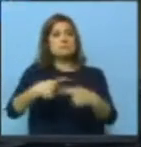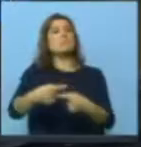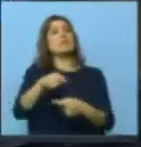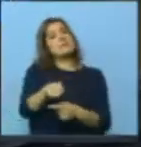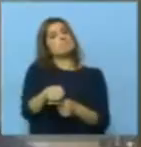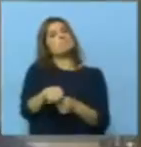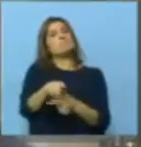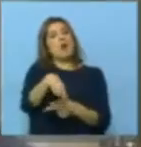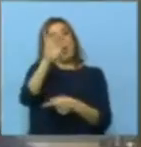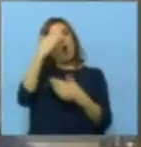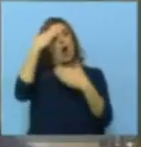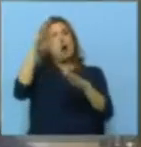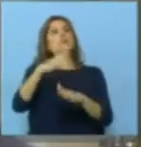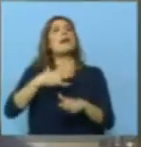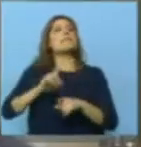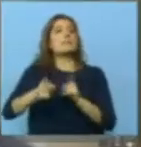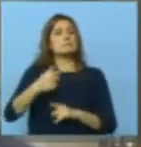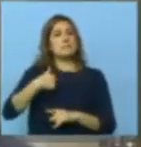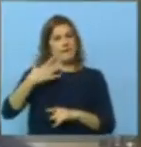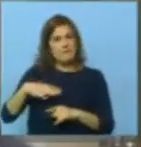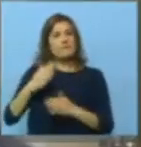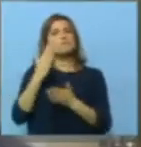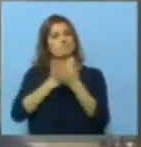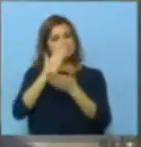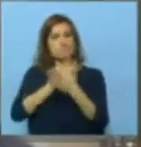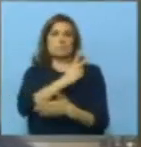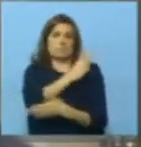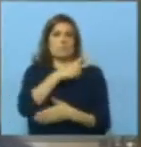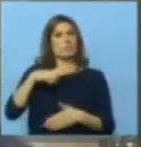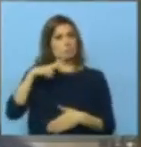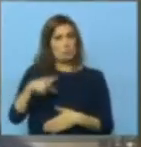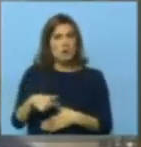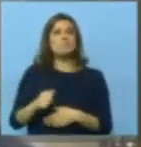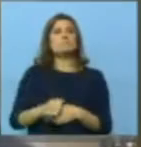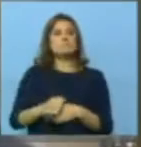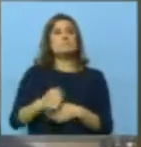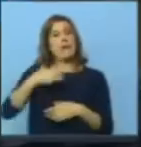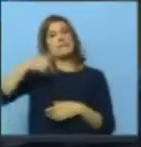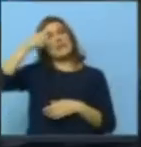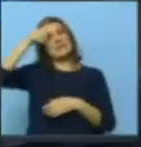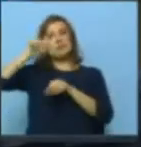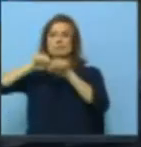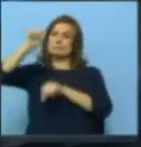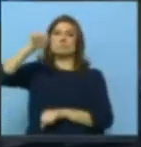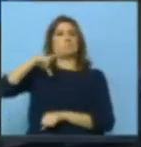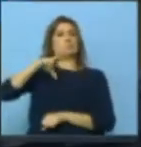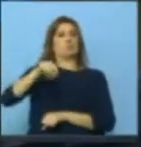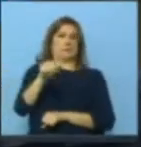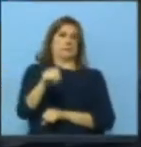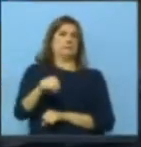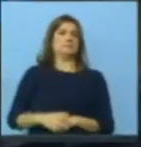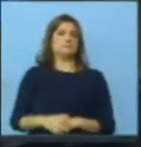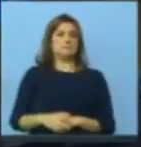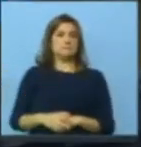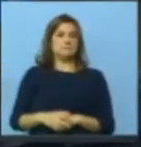choose what to do. Pretendo estudar na universidade portuguesa, me formar em Portugal. You know,